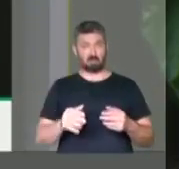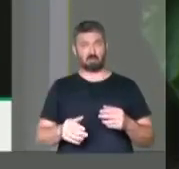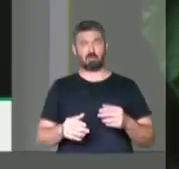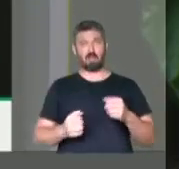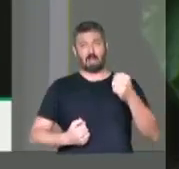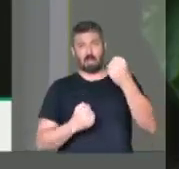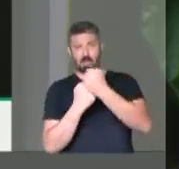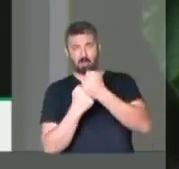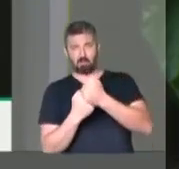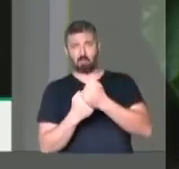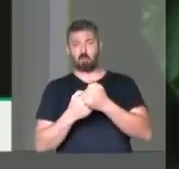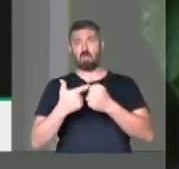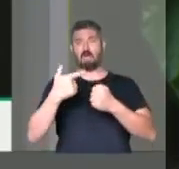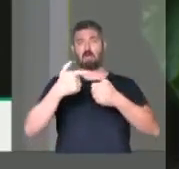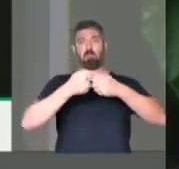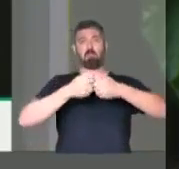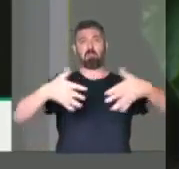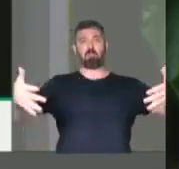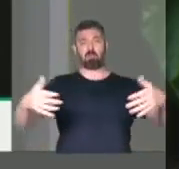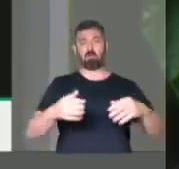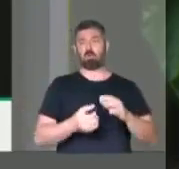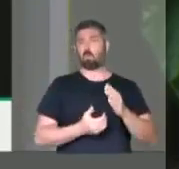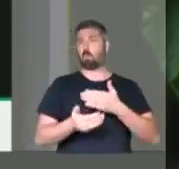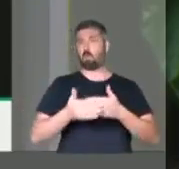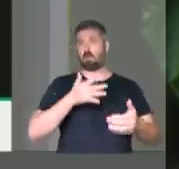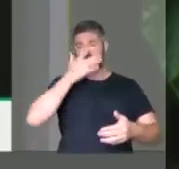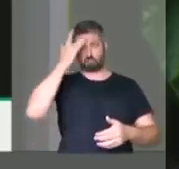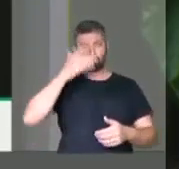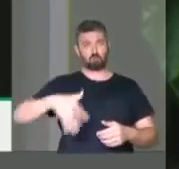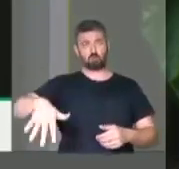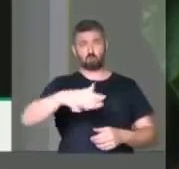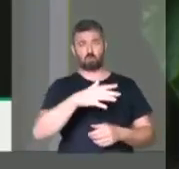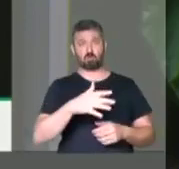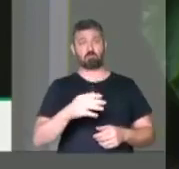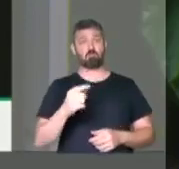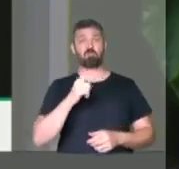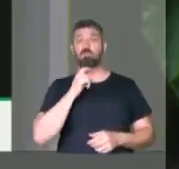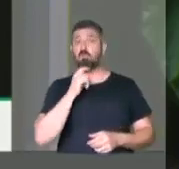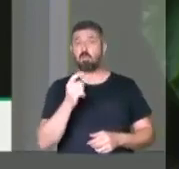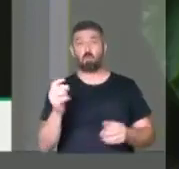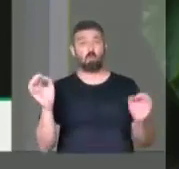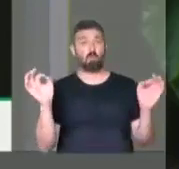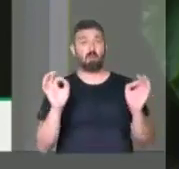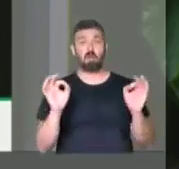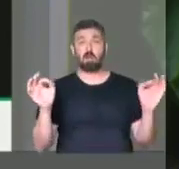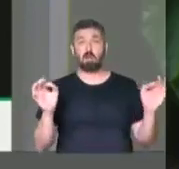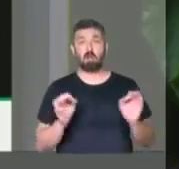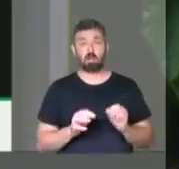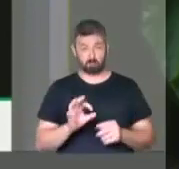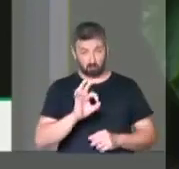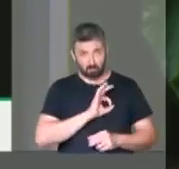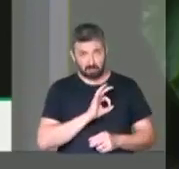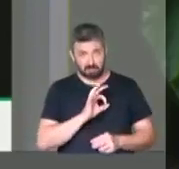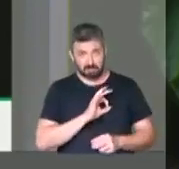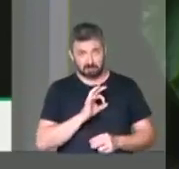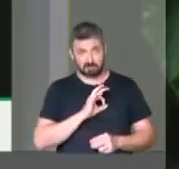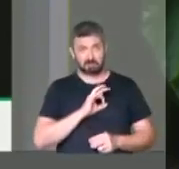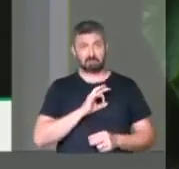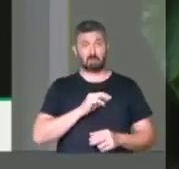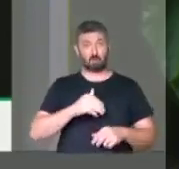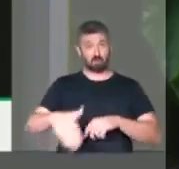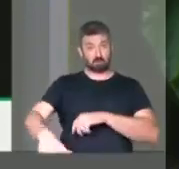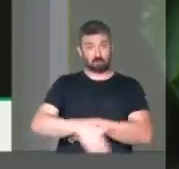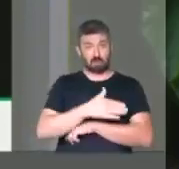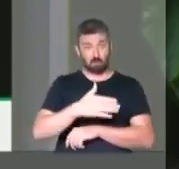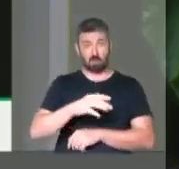de armas sendo portada por diversas categorias? Nenhuma. Nenhuma. Para o policial ostensivo da